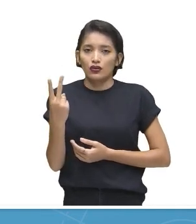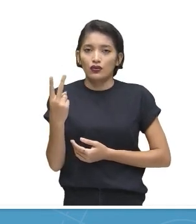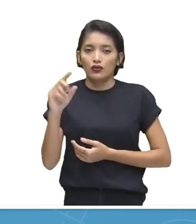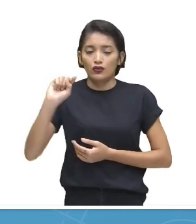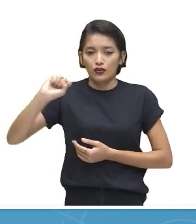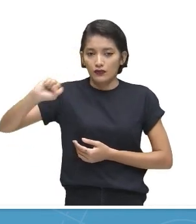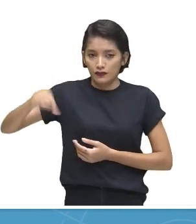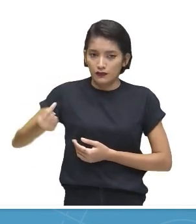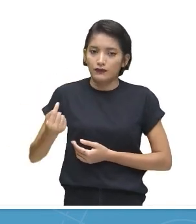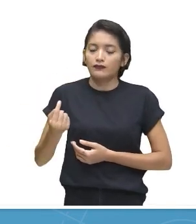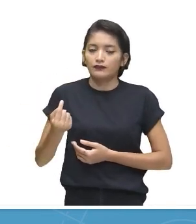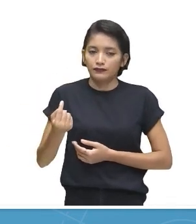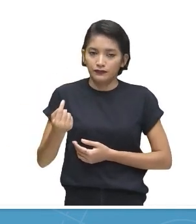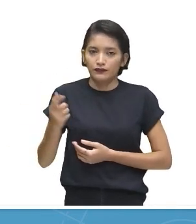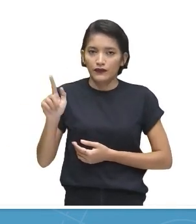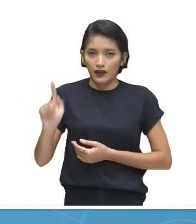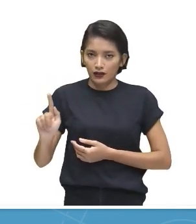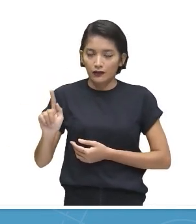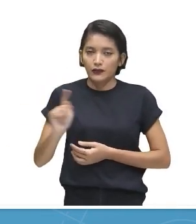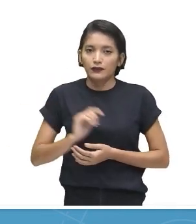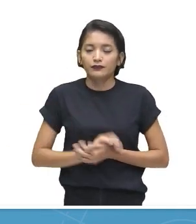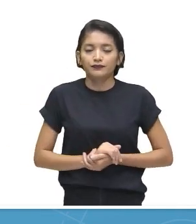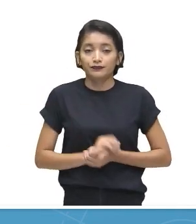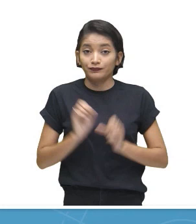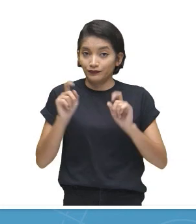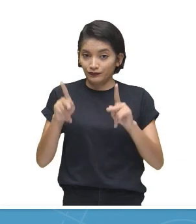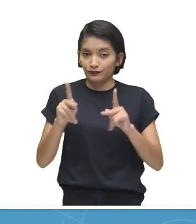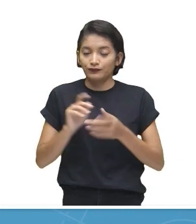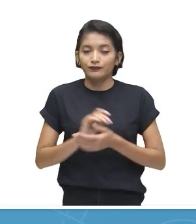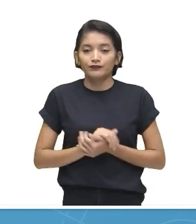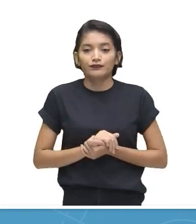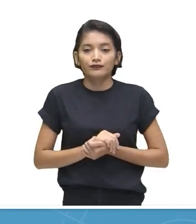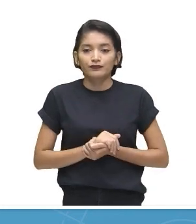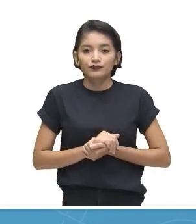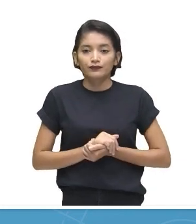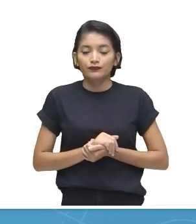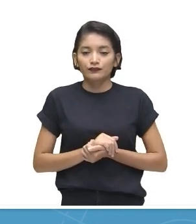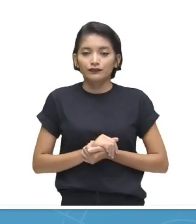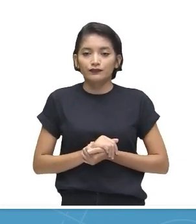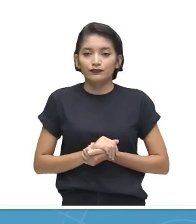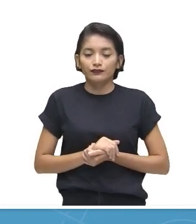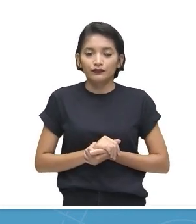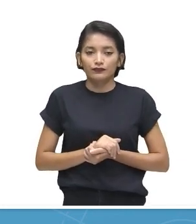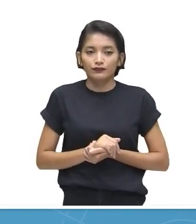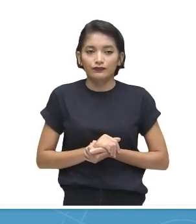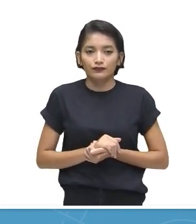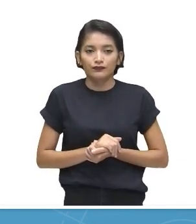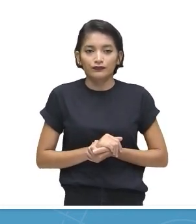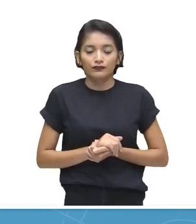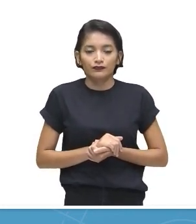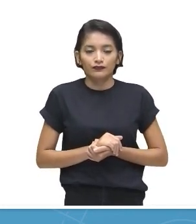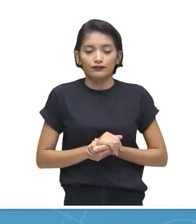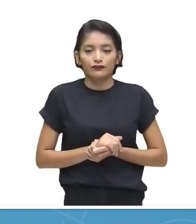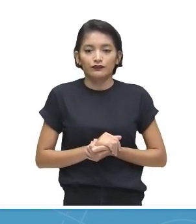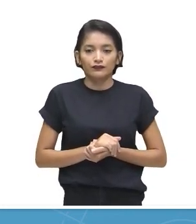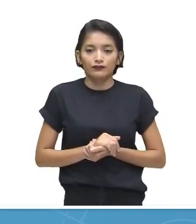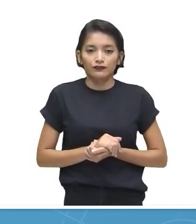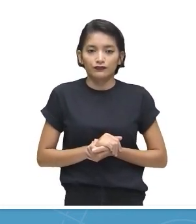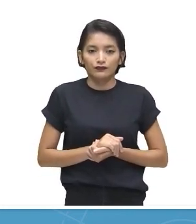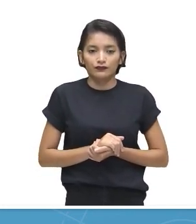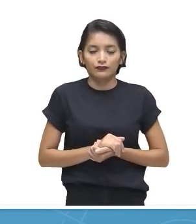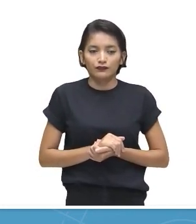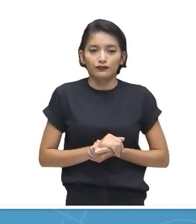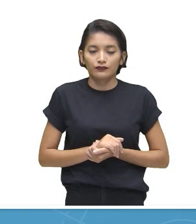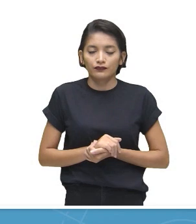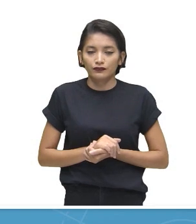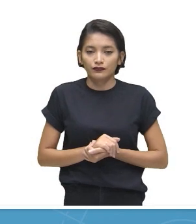2000 gramas, ok? Então, olha lá, 1 quilo você tem 1000 gramas, em 2 quilos você tem